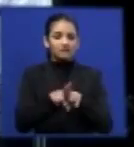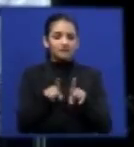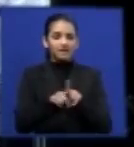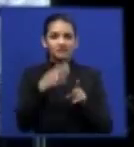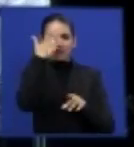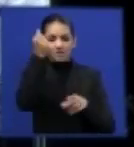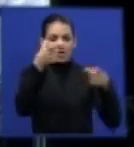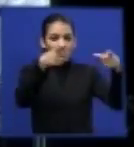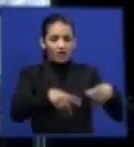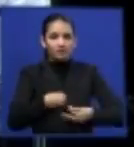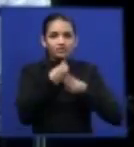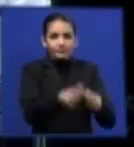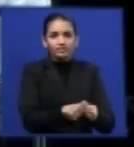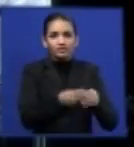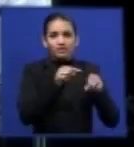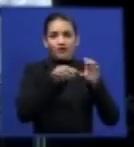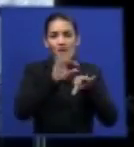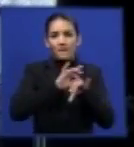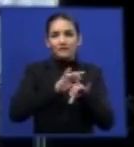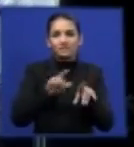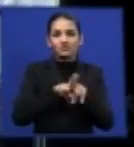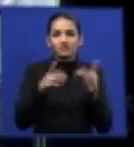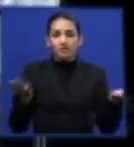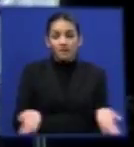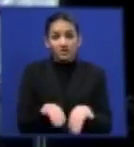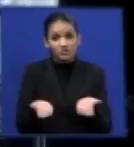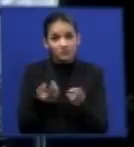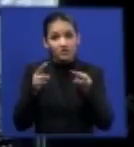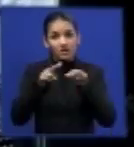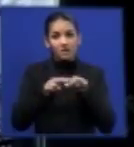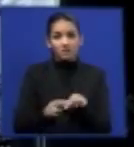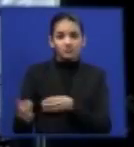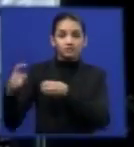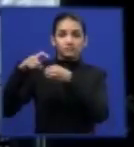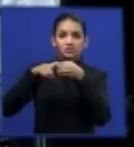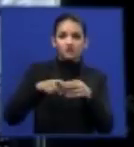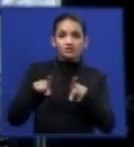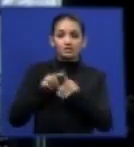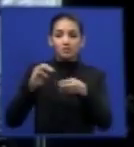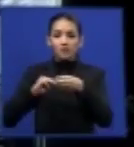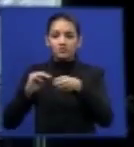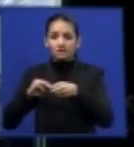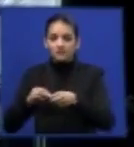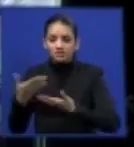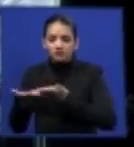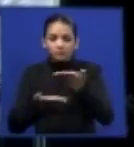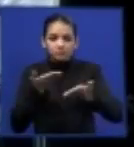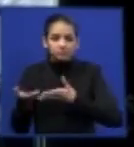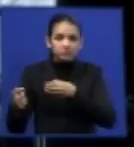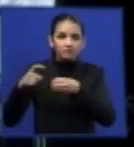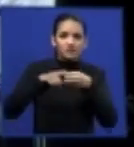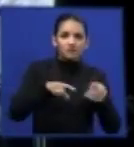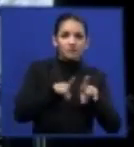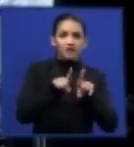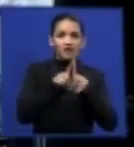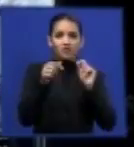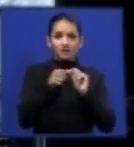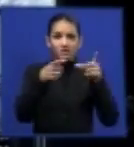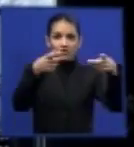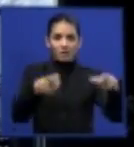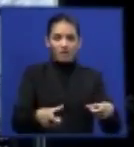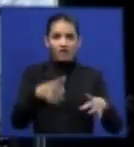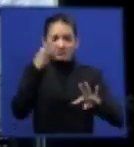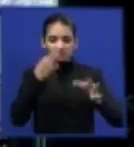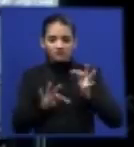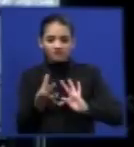estimular eh através de consórcios intermunicipais né aterros com novas técnicas